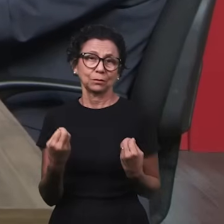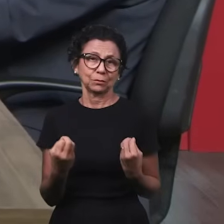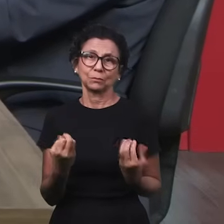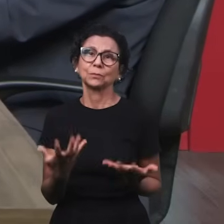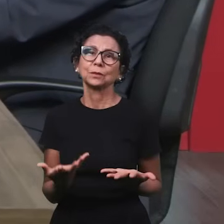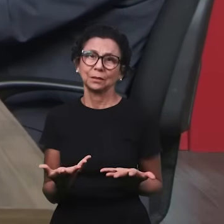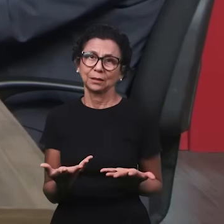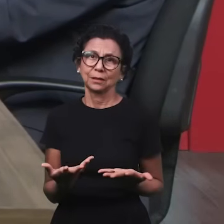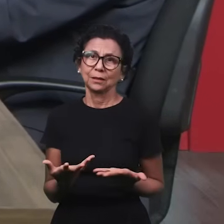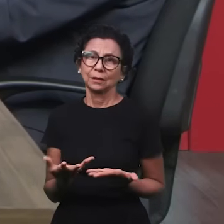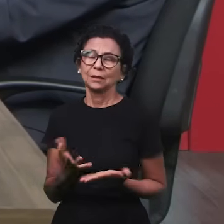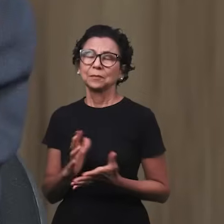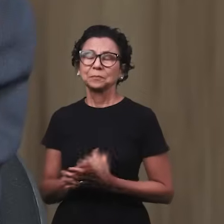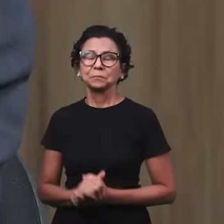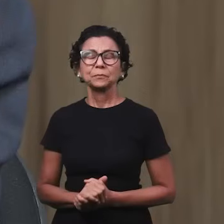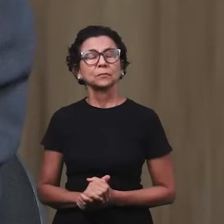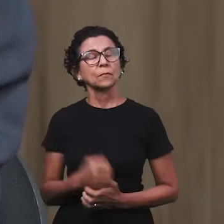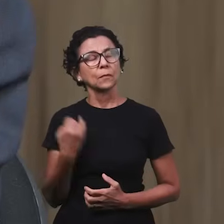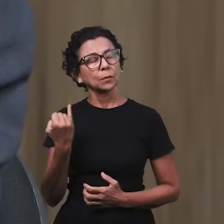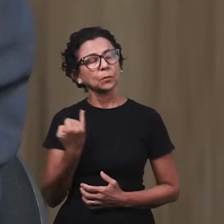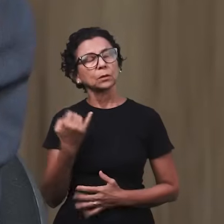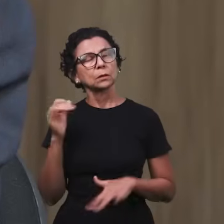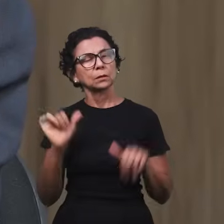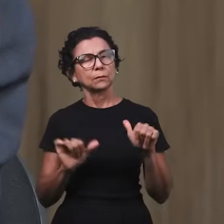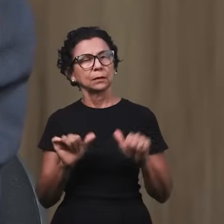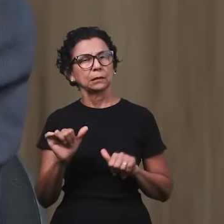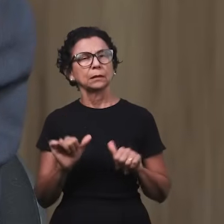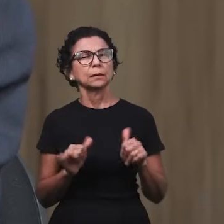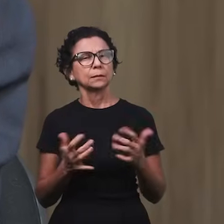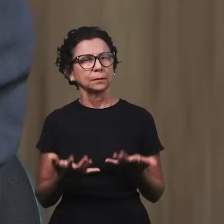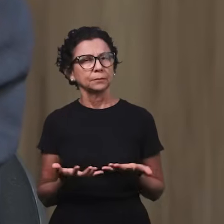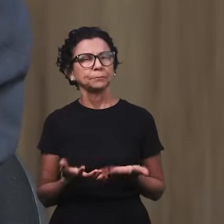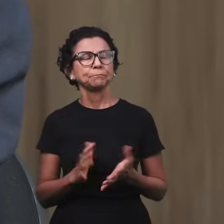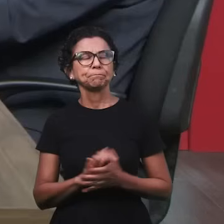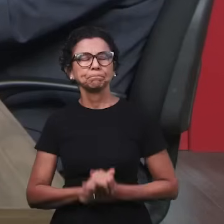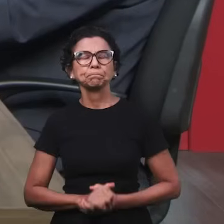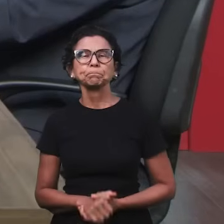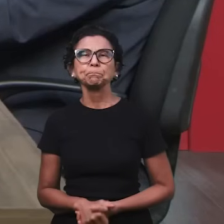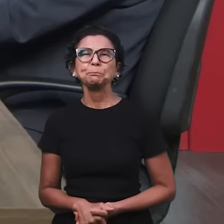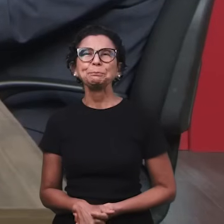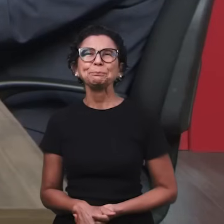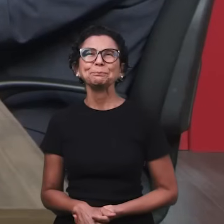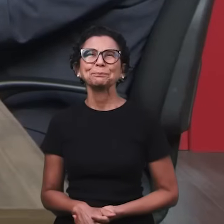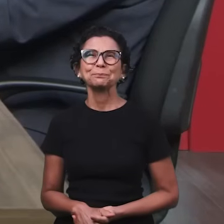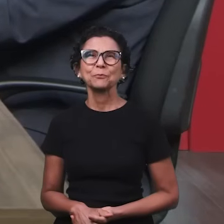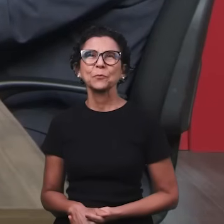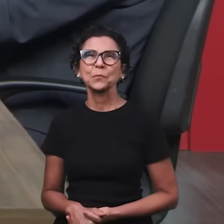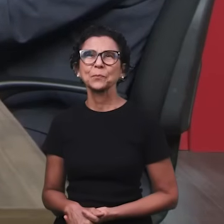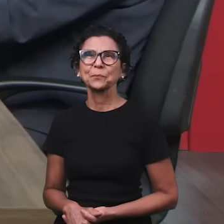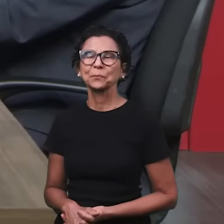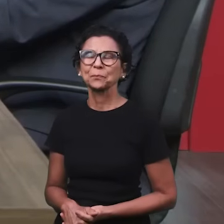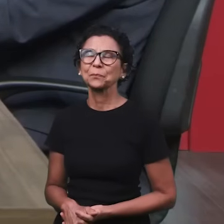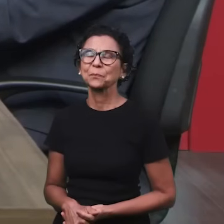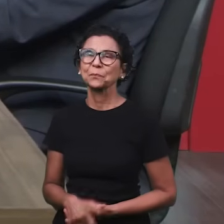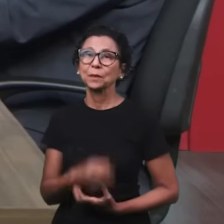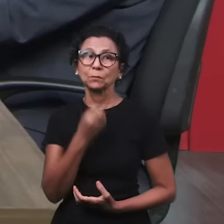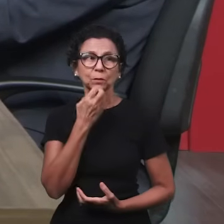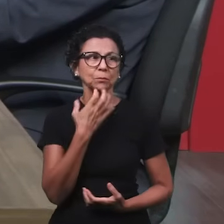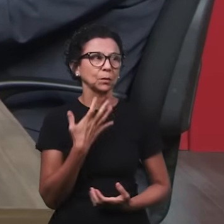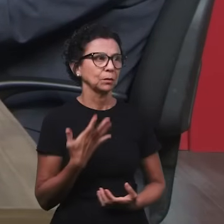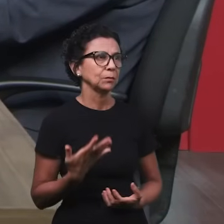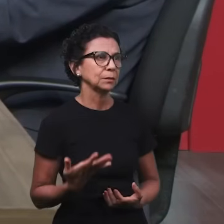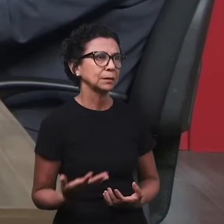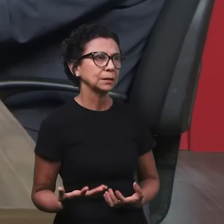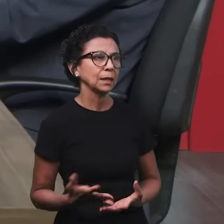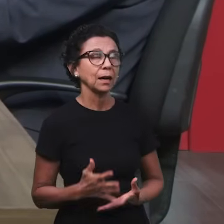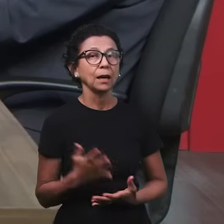esse aspecto é importante nós analisarmos já no início da nossa conversa aqui. Maravilha. Muito bom, não é? Eu acho que a gente pode entrar